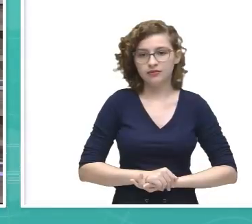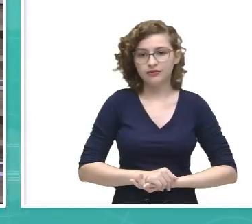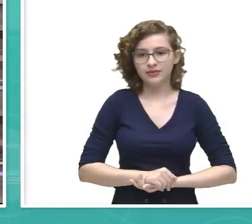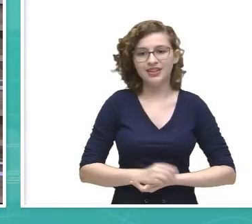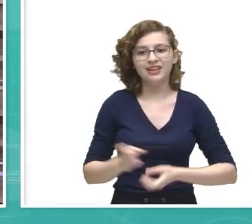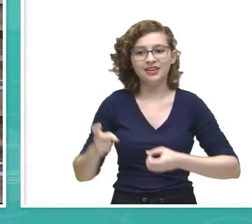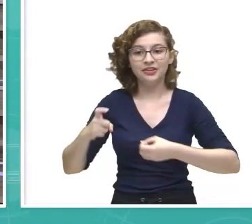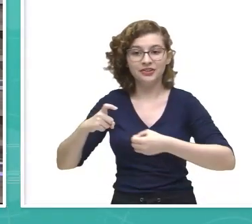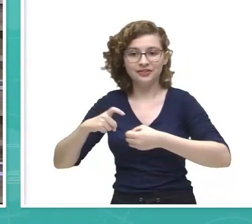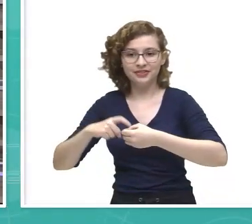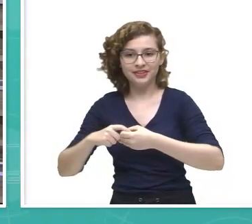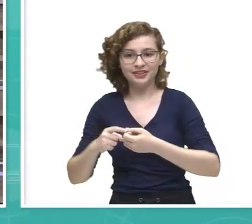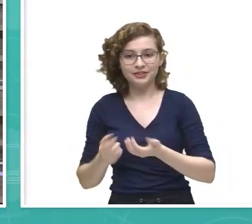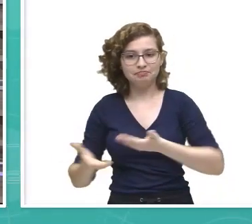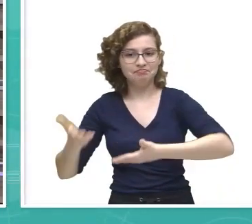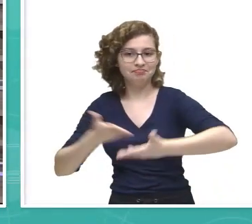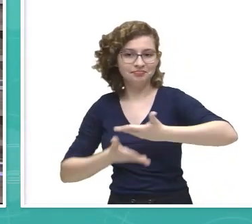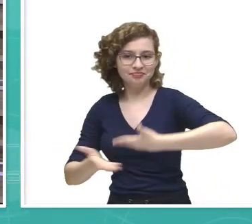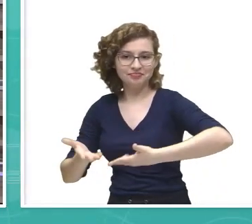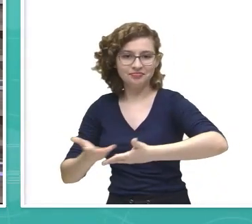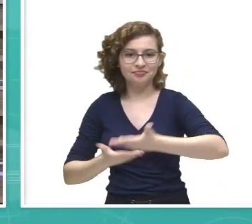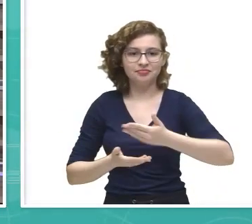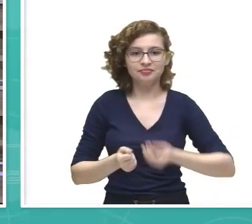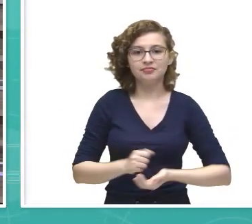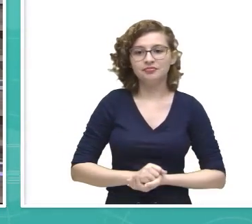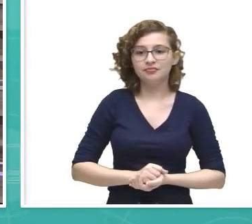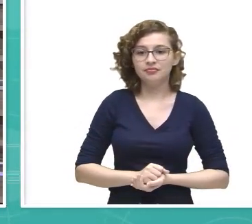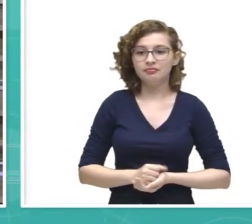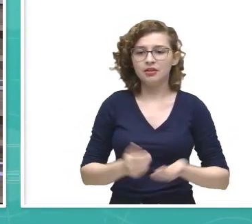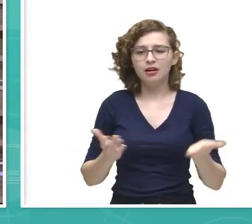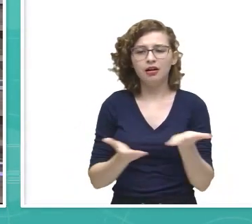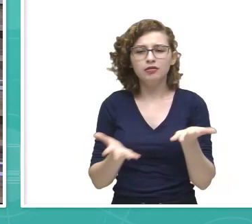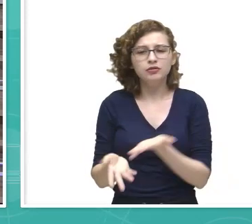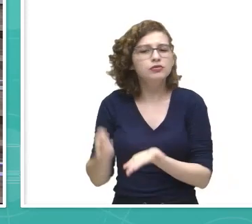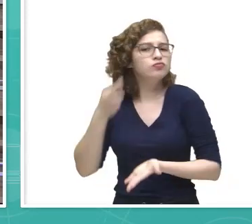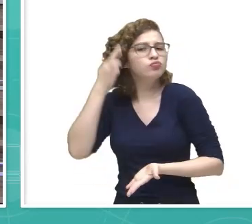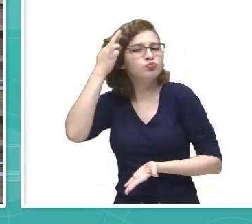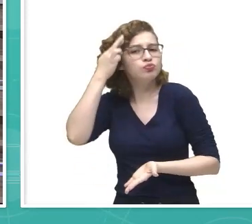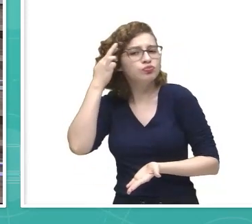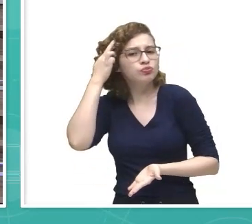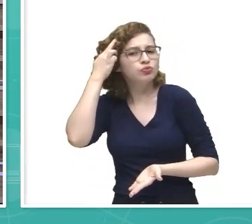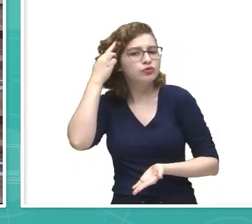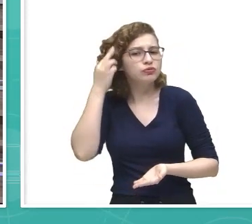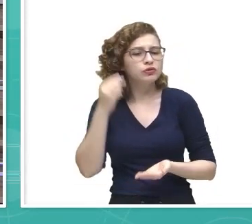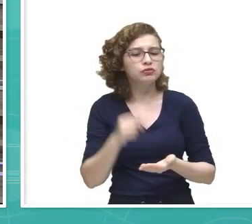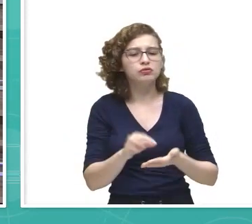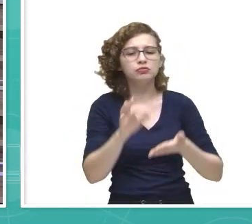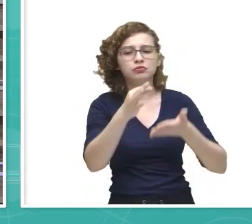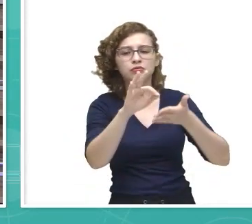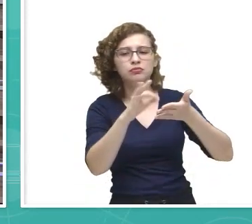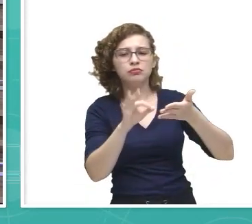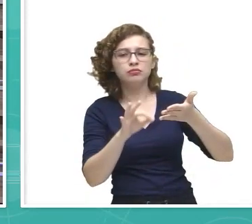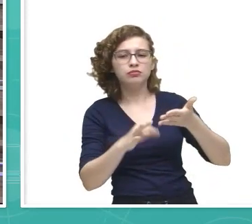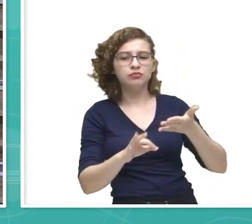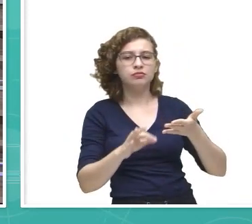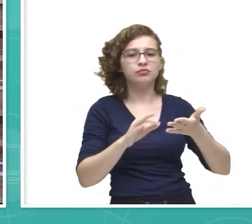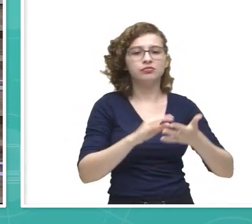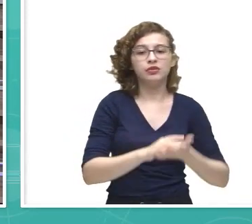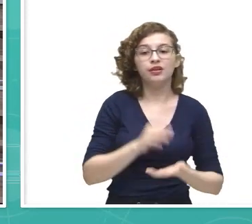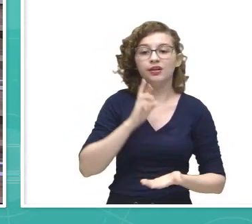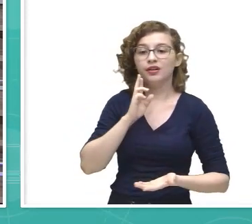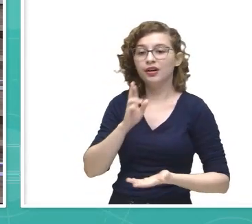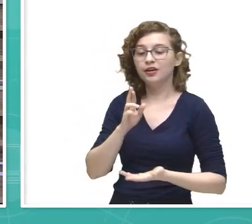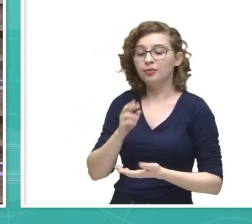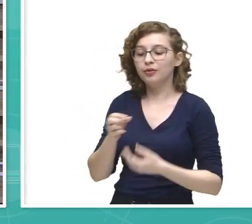voltamos para a nossa interatividade. Agora a gente vai refletir um pouco mais sobre as opções, sobre as questões e responder a opção que vocês acham